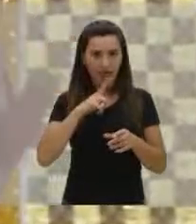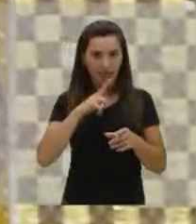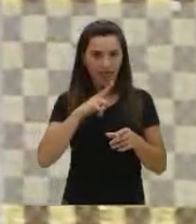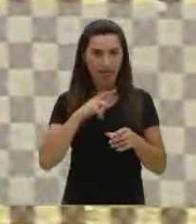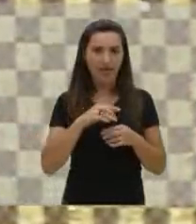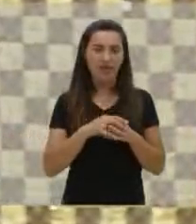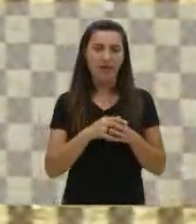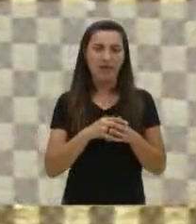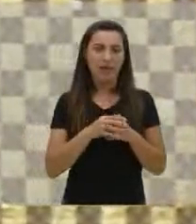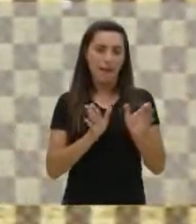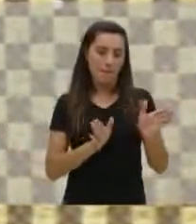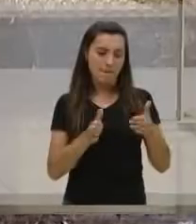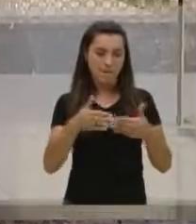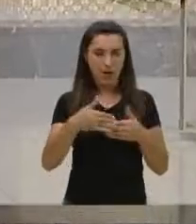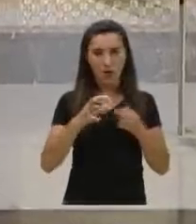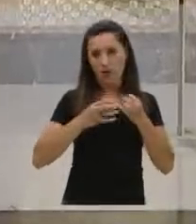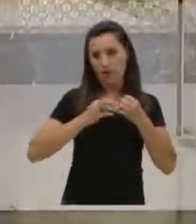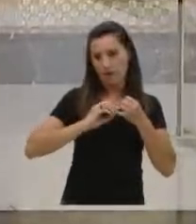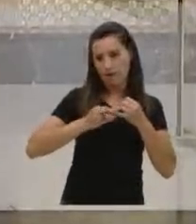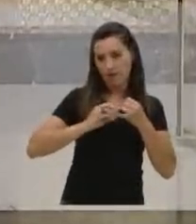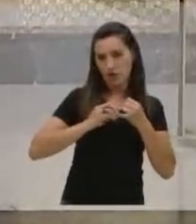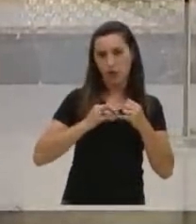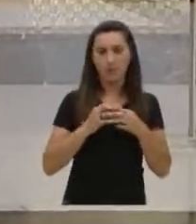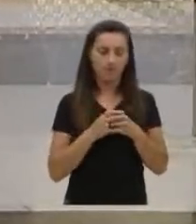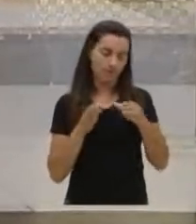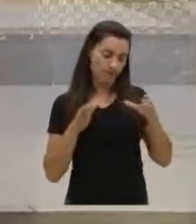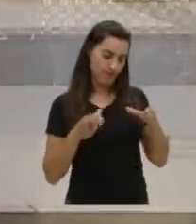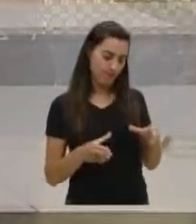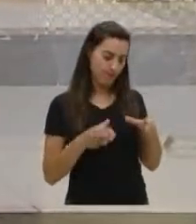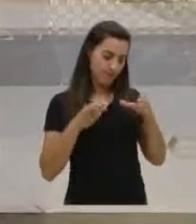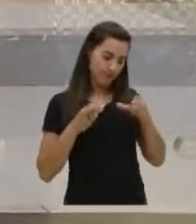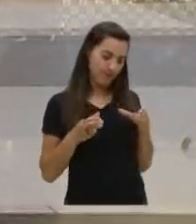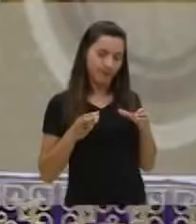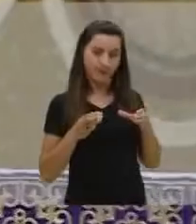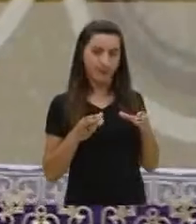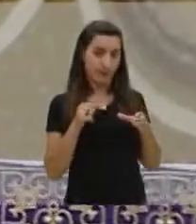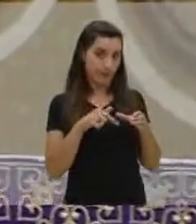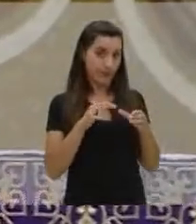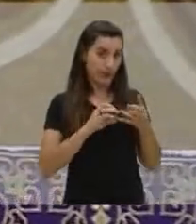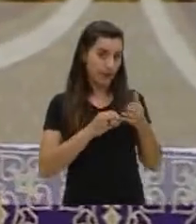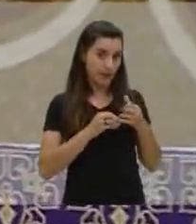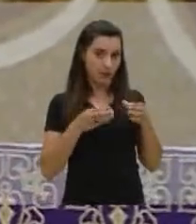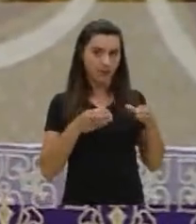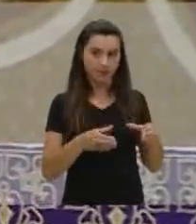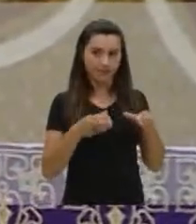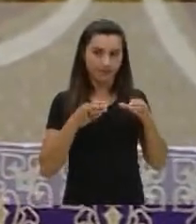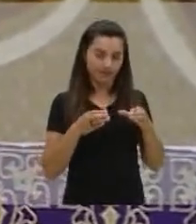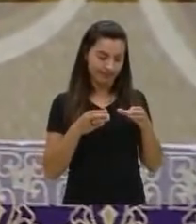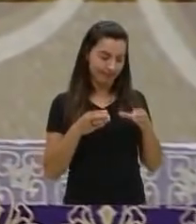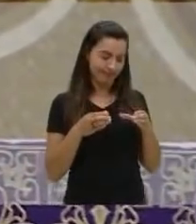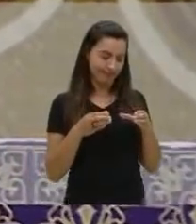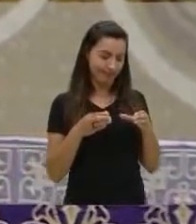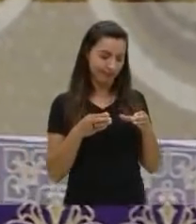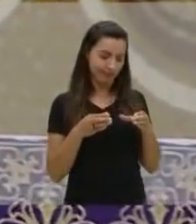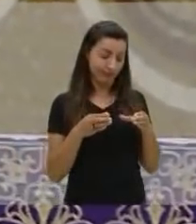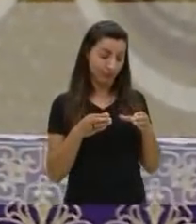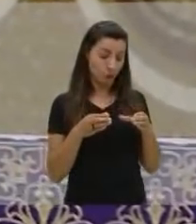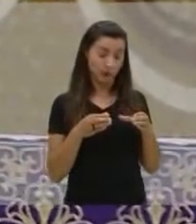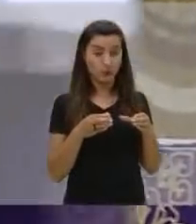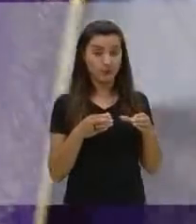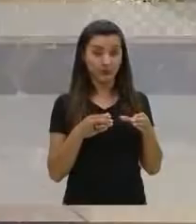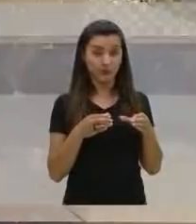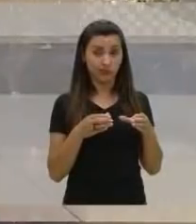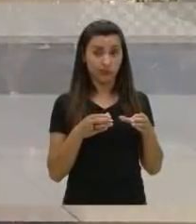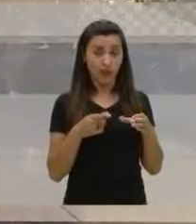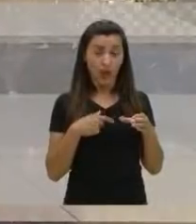de feijão, se ele pega esse pacotinho, ele tem duas opções, ele